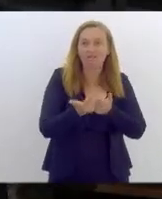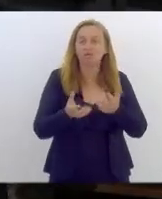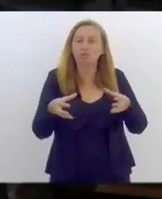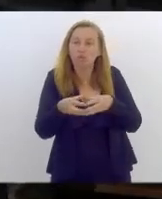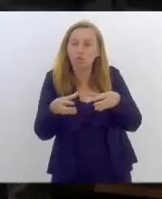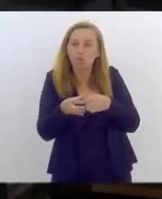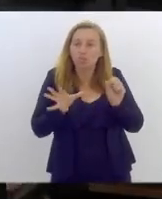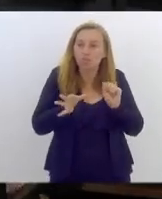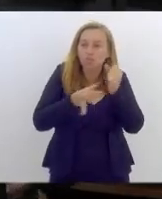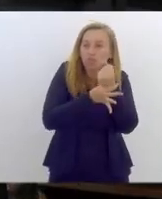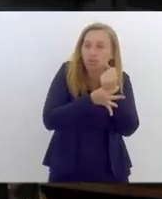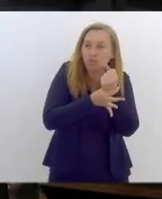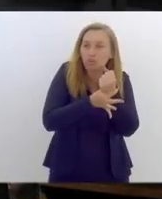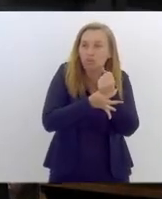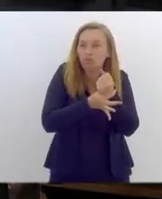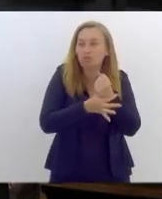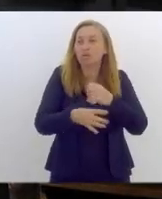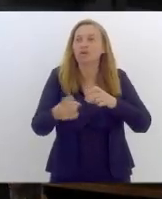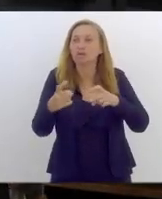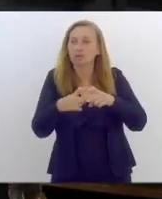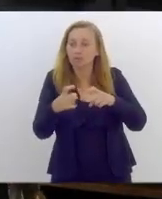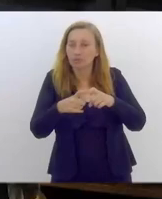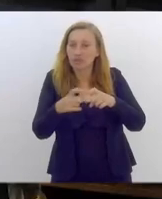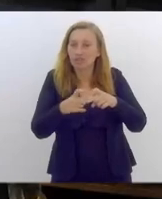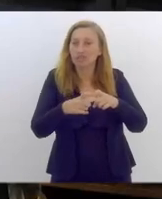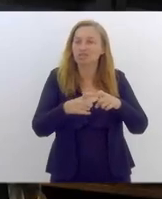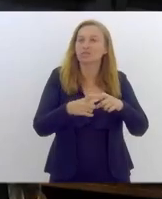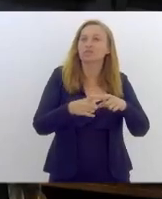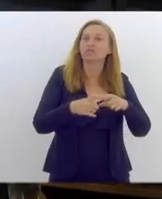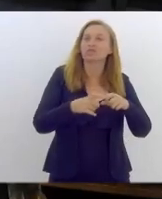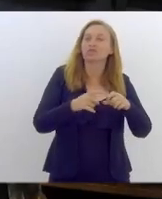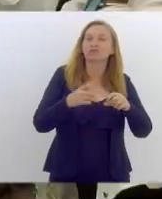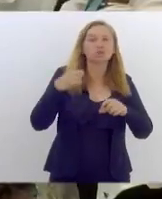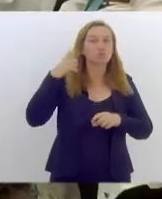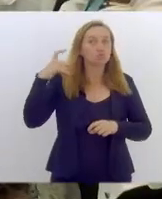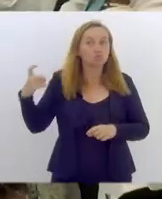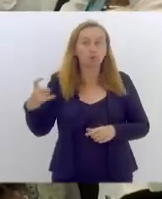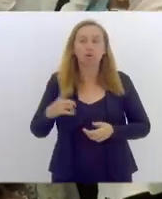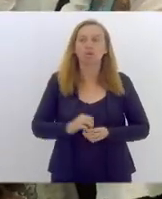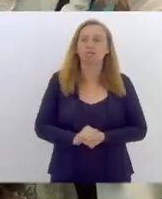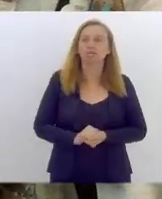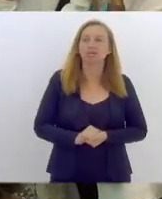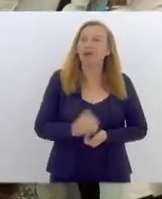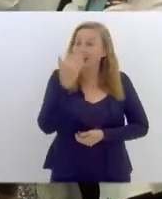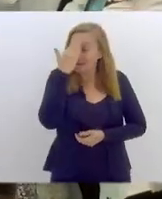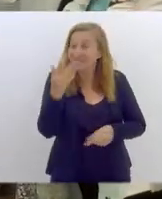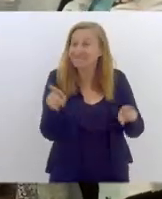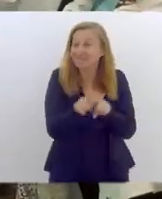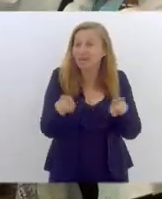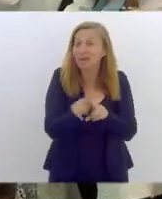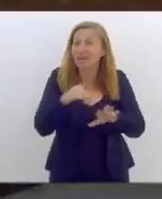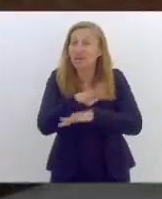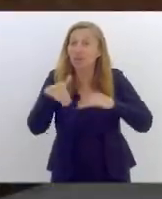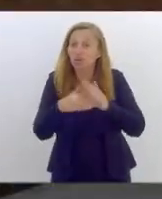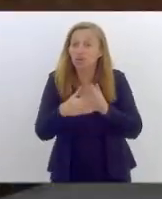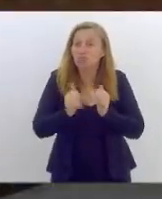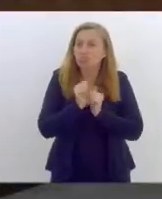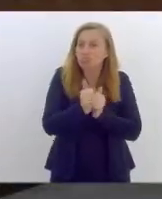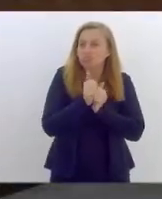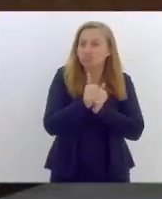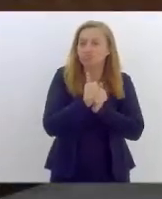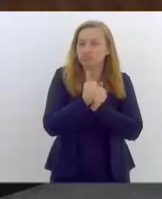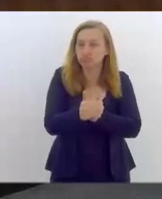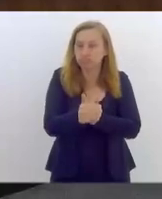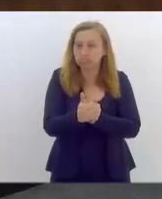da segurança, o departamento médico, o departamento de som. Agradece também todos aqueles que acompanham o